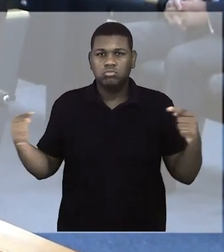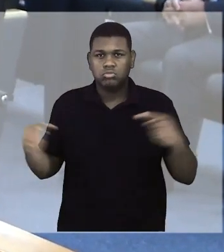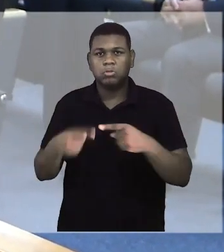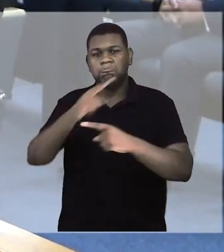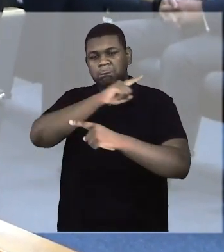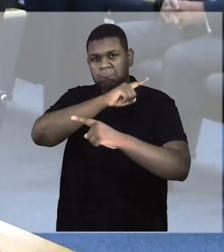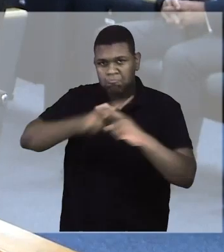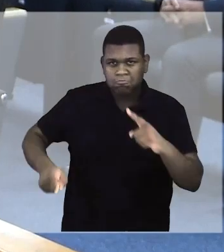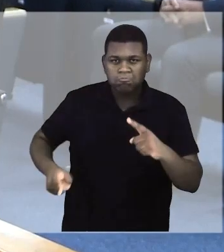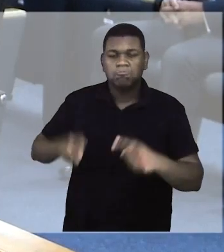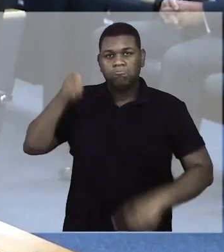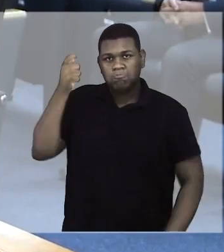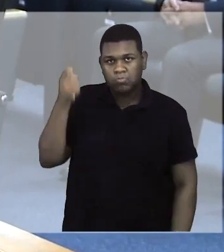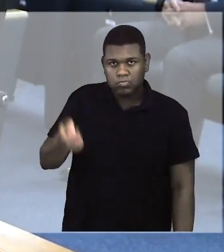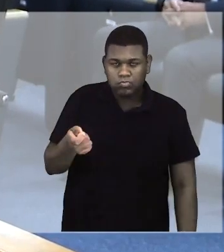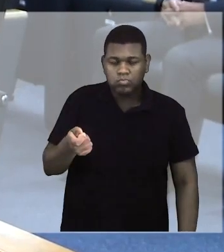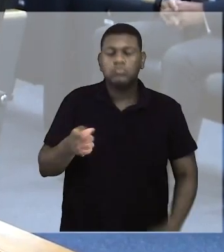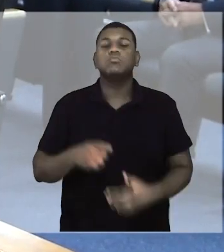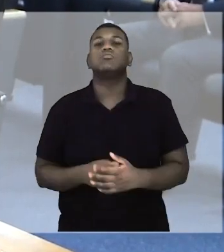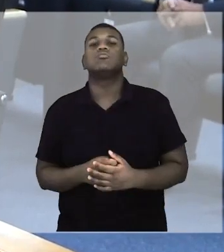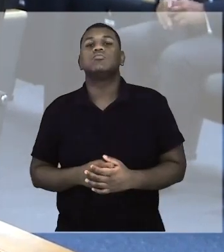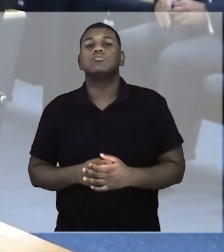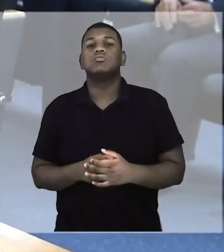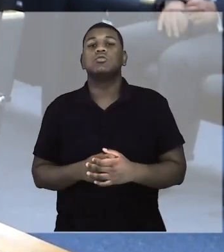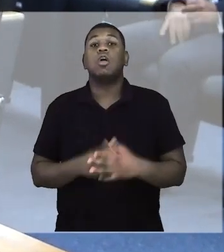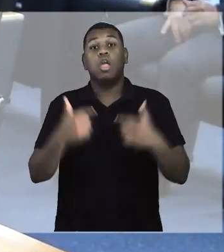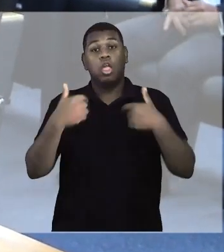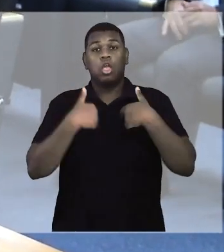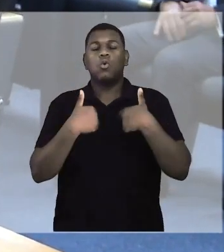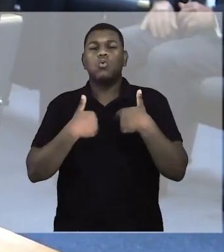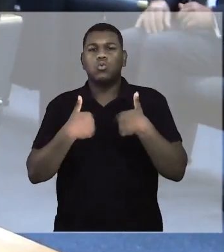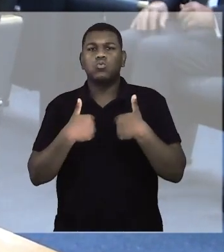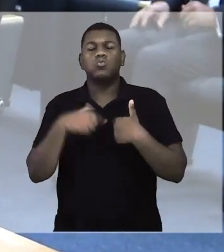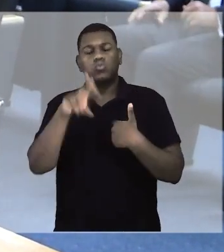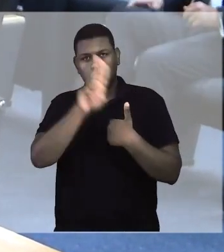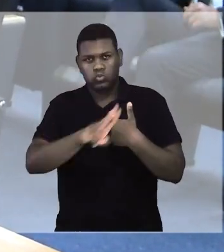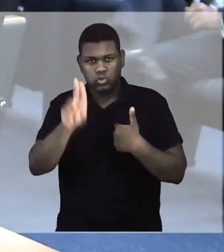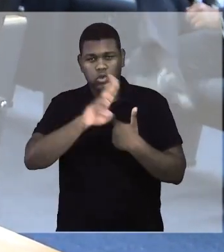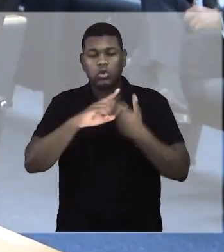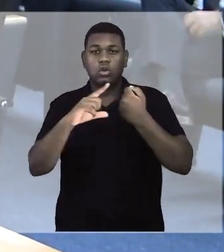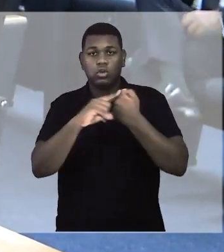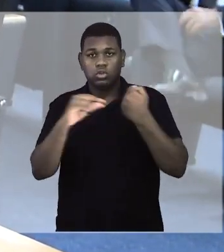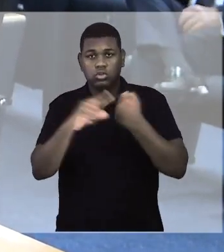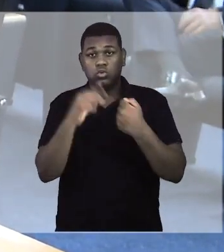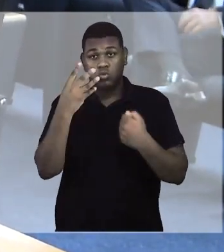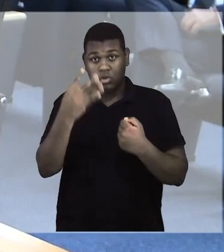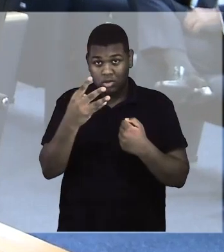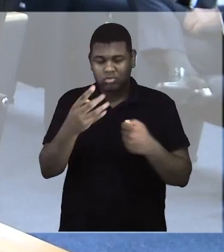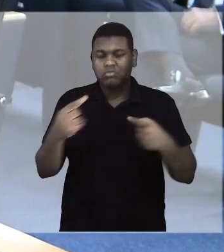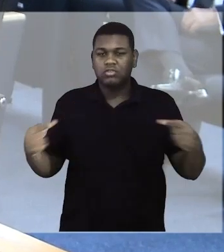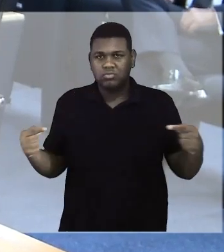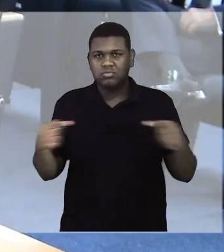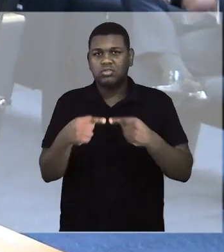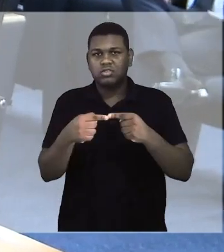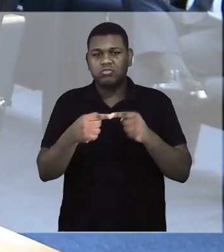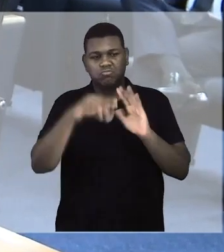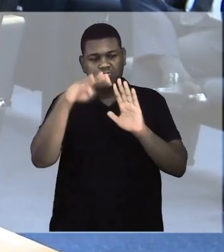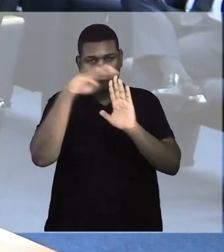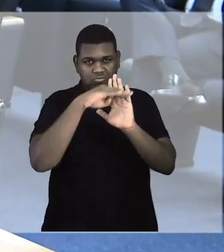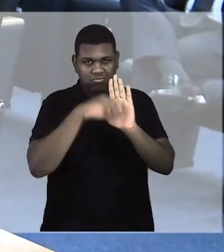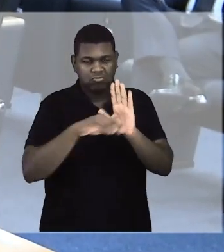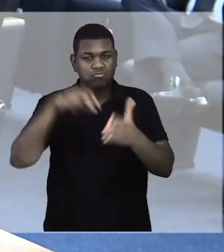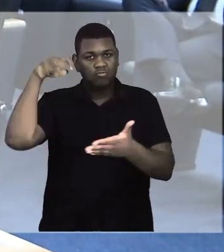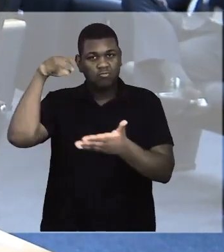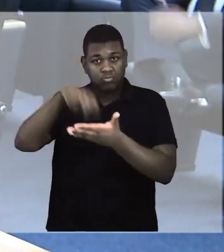a implementação da causa objetiva de punibilidade, enfim, ainda que tratando da consumação, eu estou me